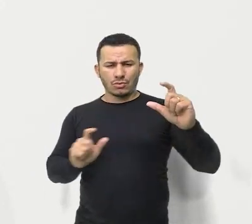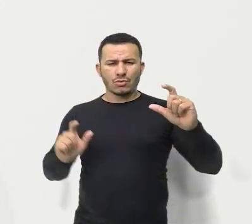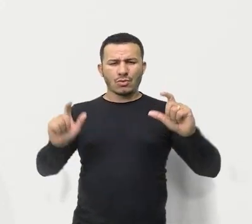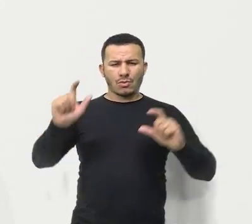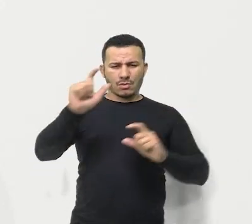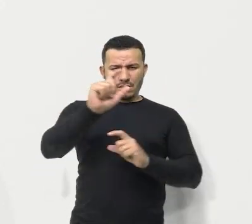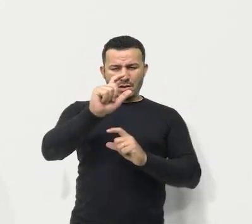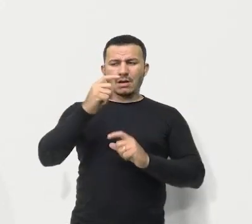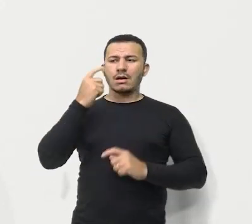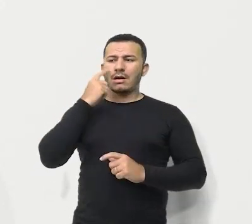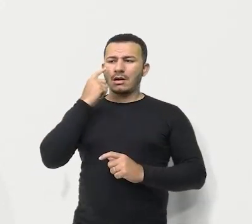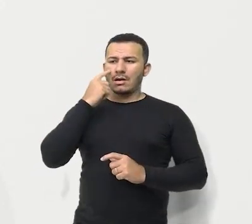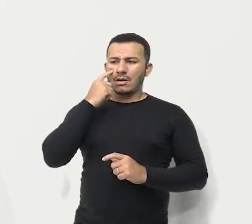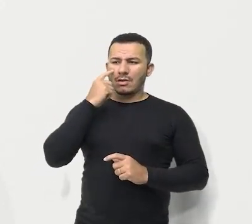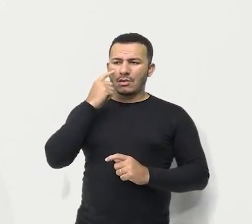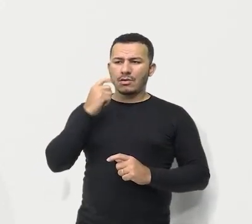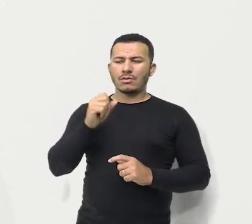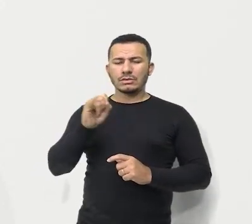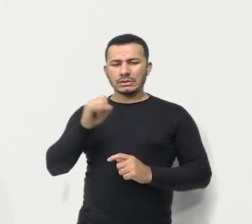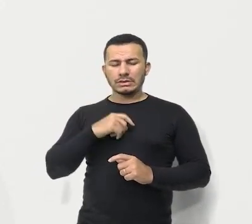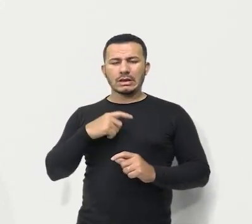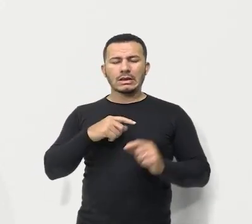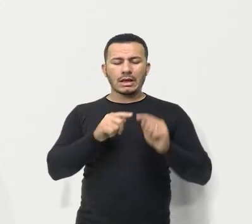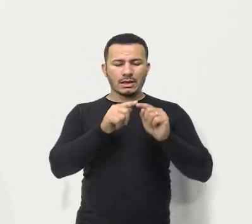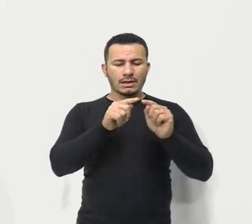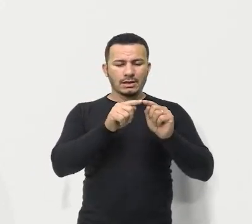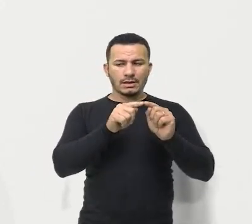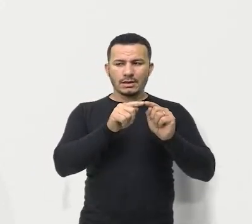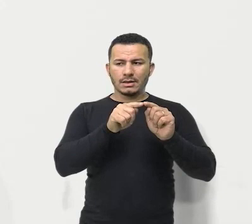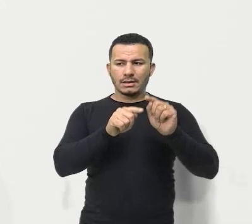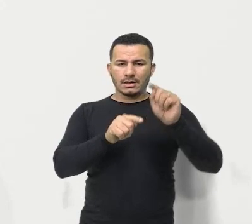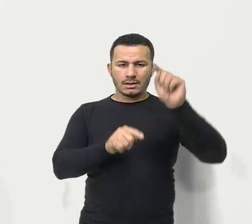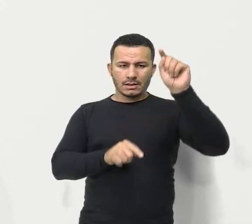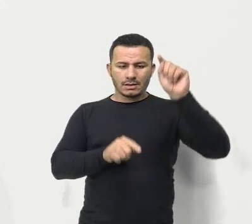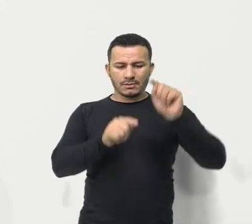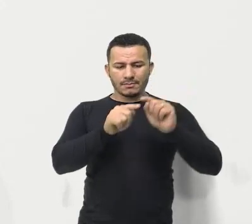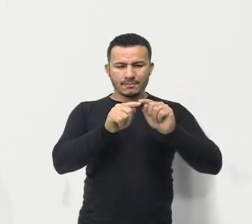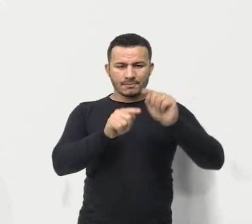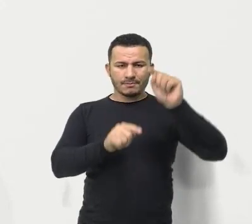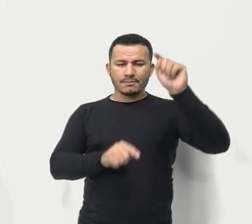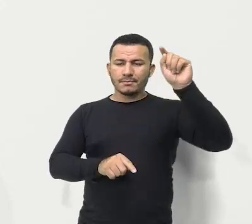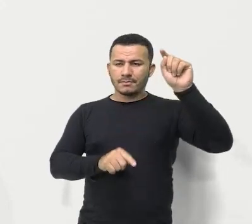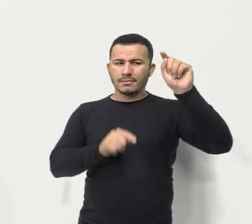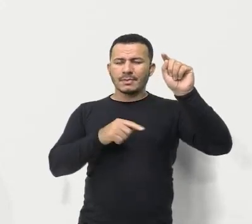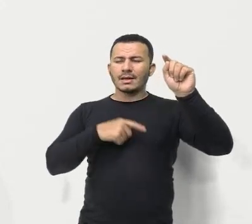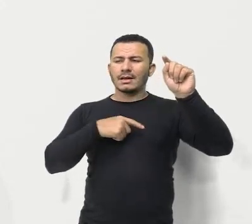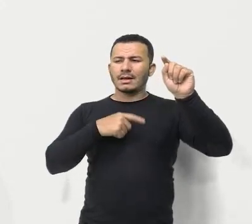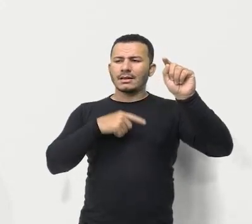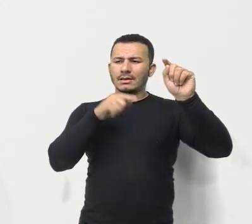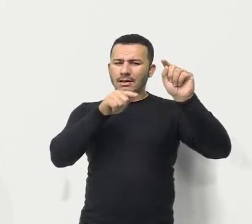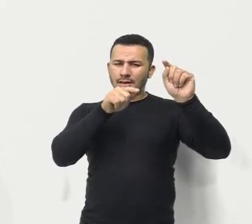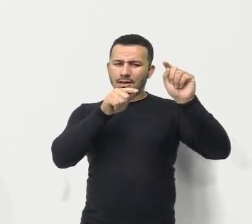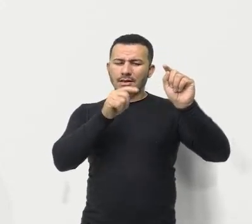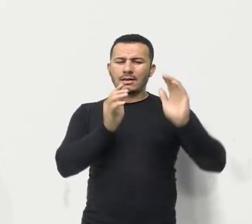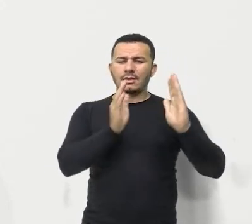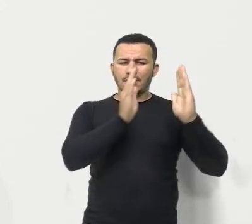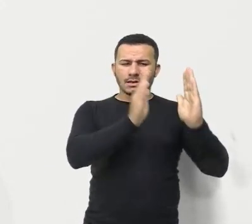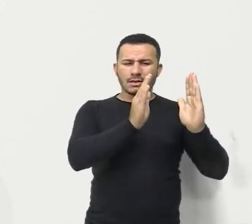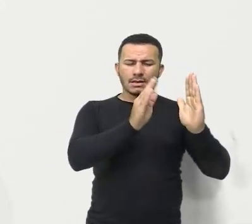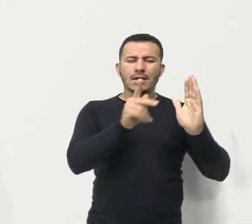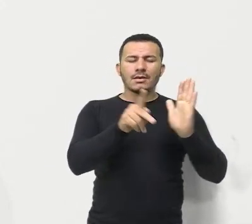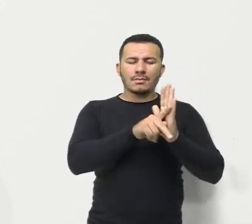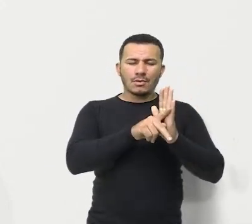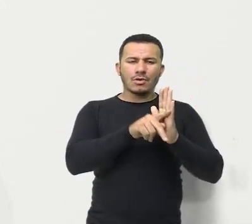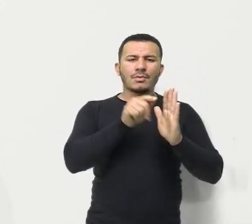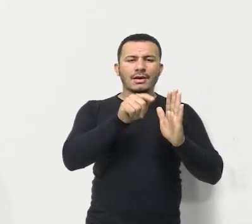seja, seguindo essa lógica aqui, né, de cima para baixo, a gente encontra o quê? De um lado, o plano